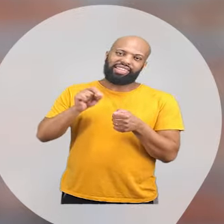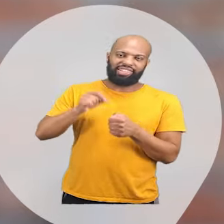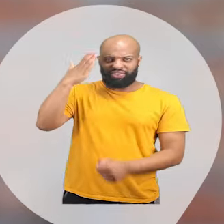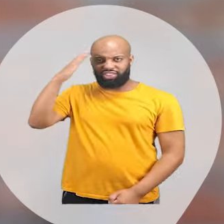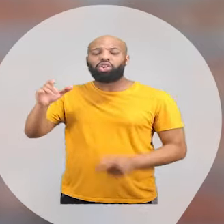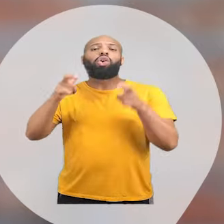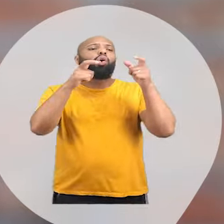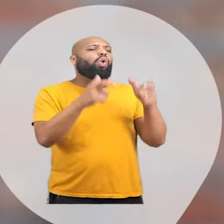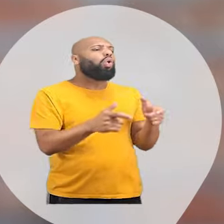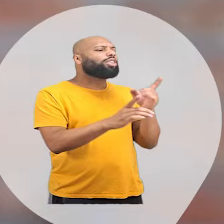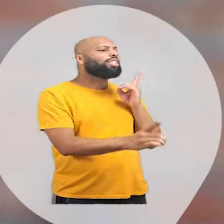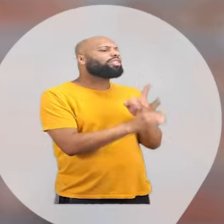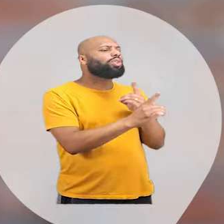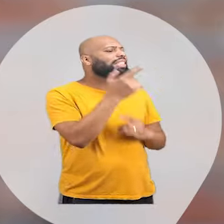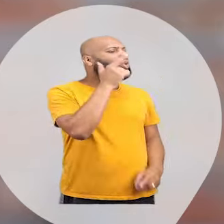Curitiba